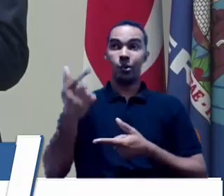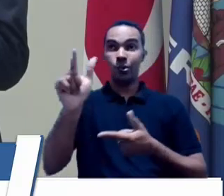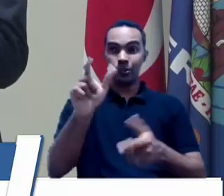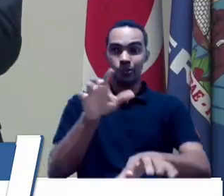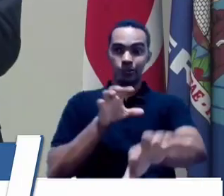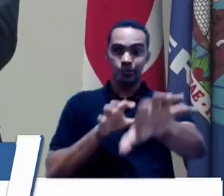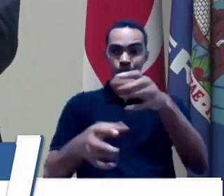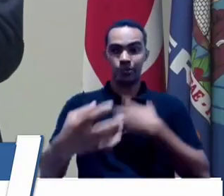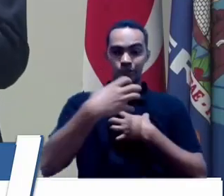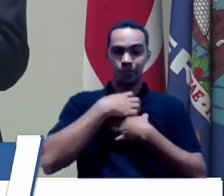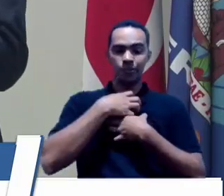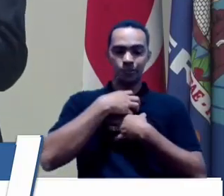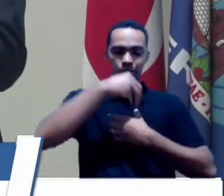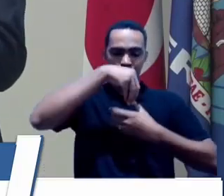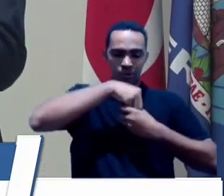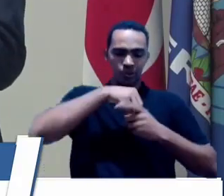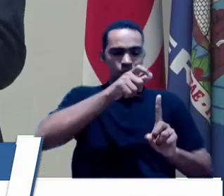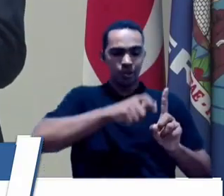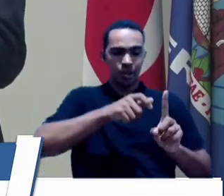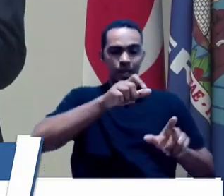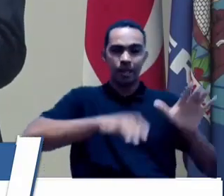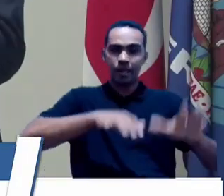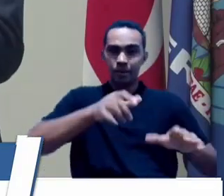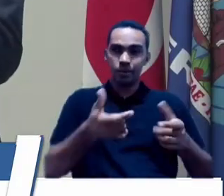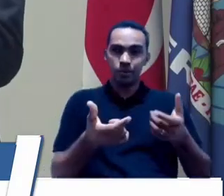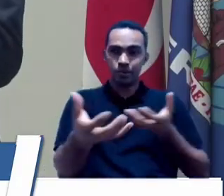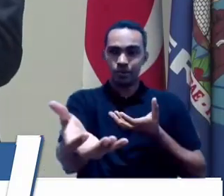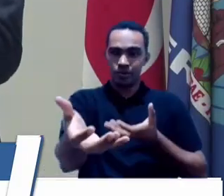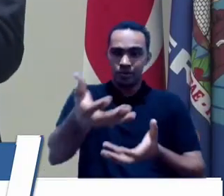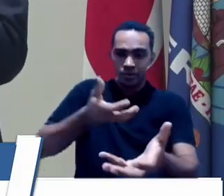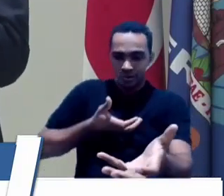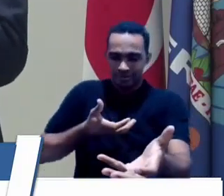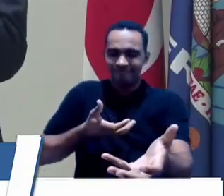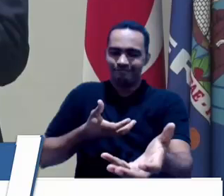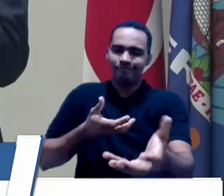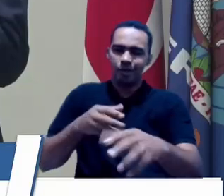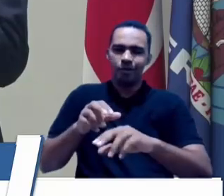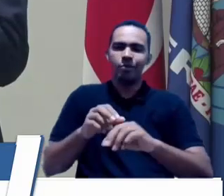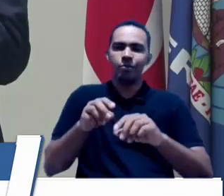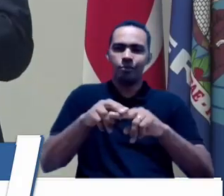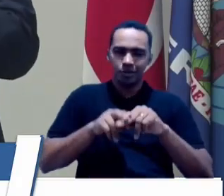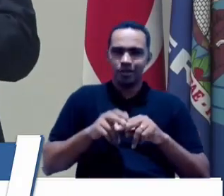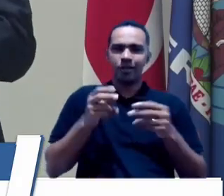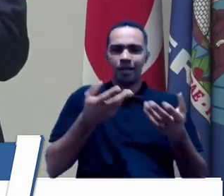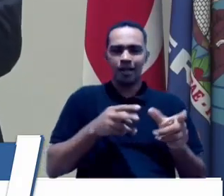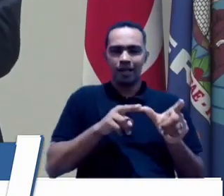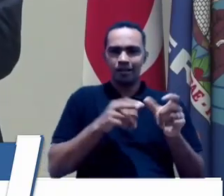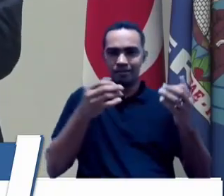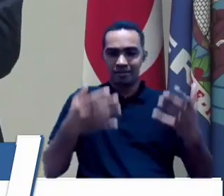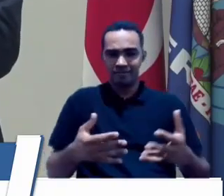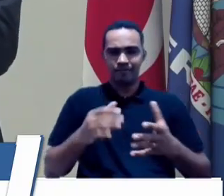sujeito. Não é? Eu dependo do outro para falar quem eu sou. Né? Então isso nada mais é do que a Câmara falando, vou assumir